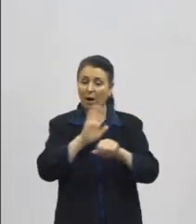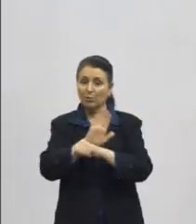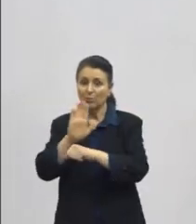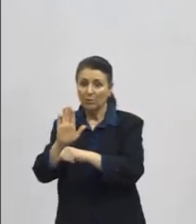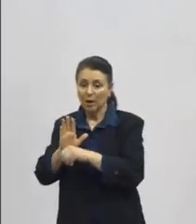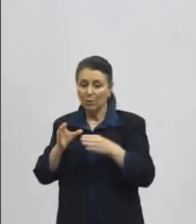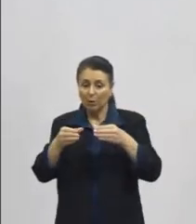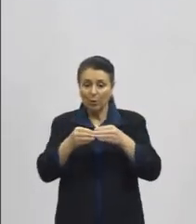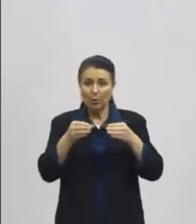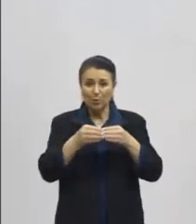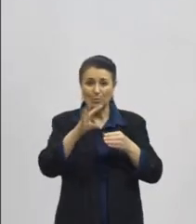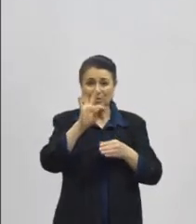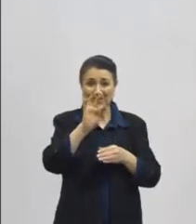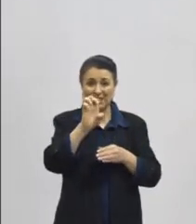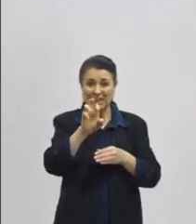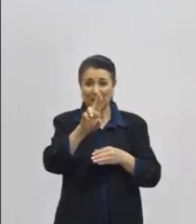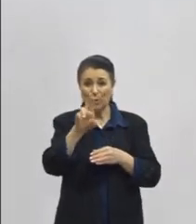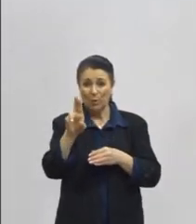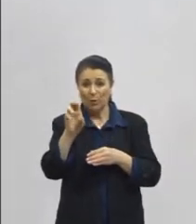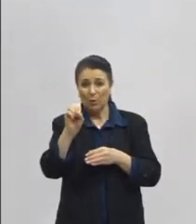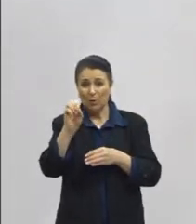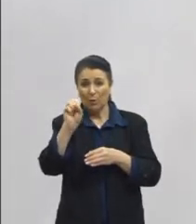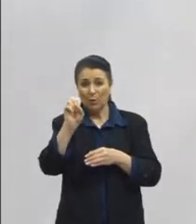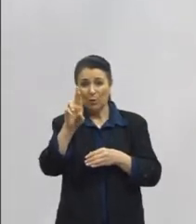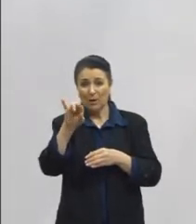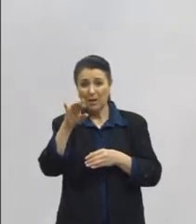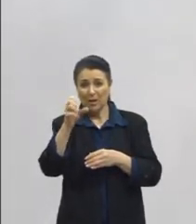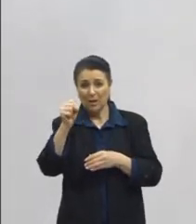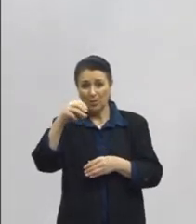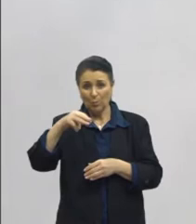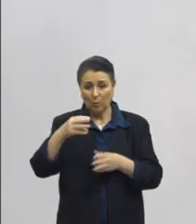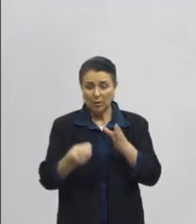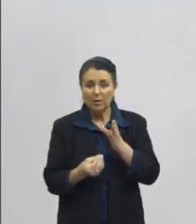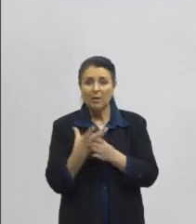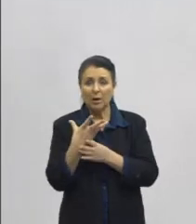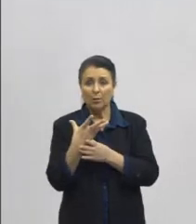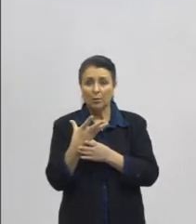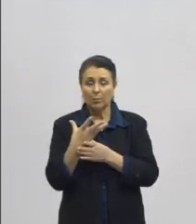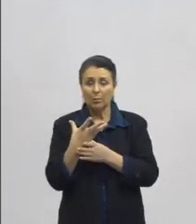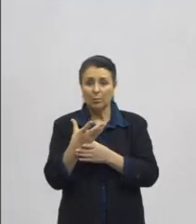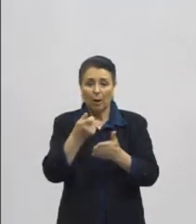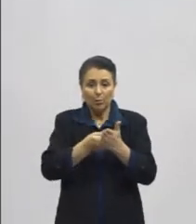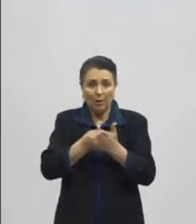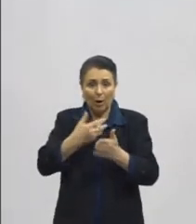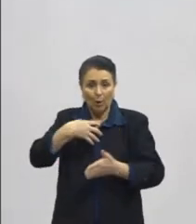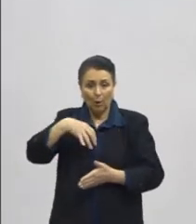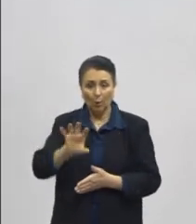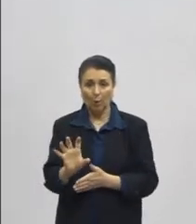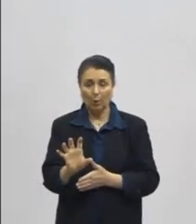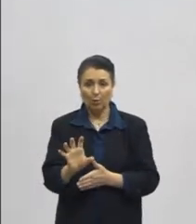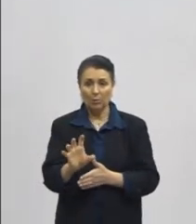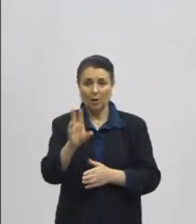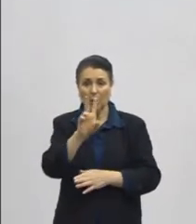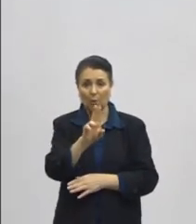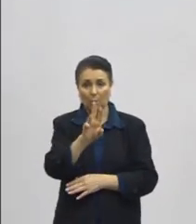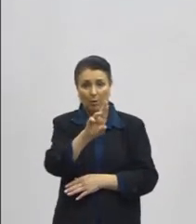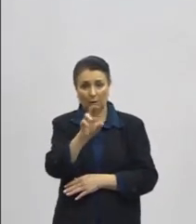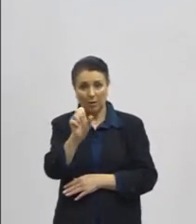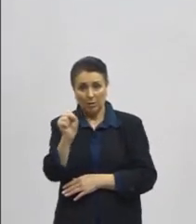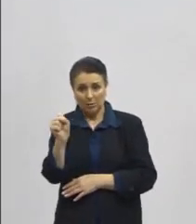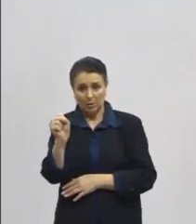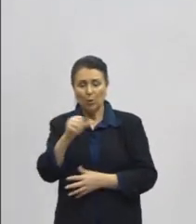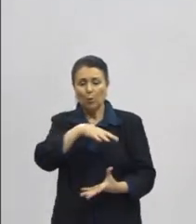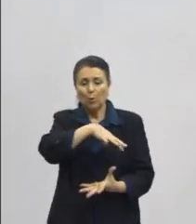a chegar ao poder só para lutar contra o soviéticos então o que que a gente pode tirar daqui de um mundo inteiro sofreu muito com essa